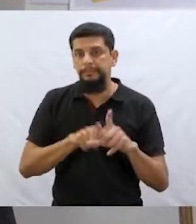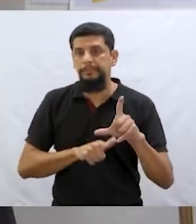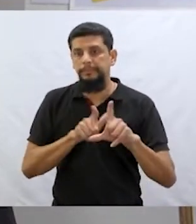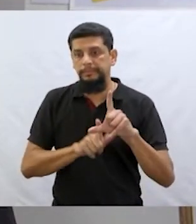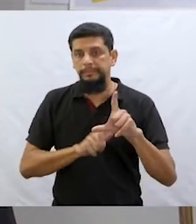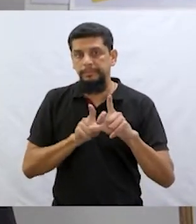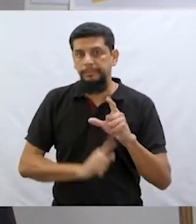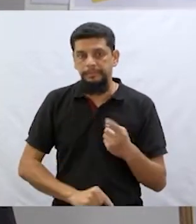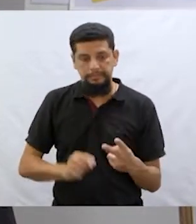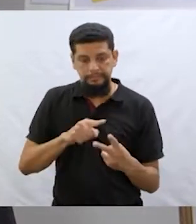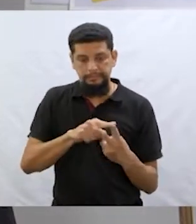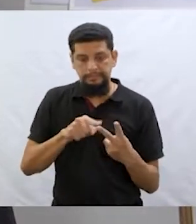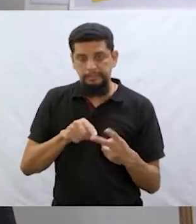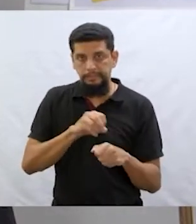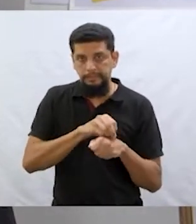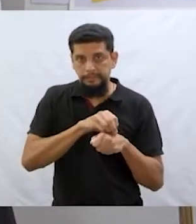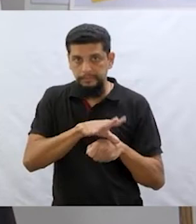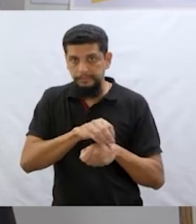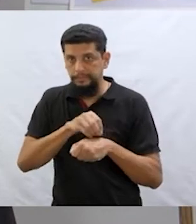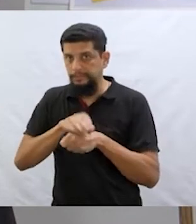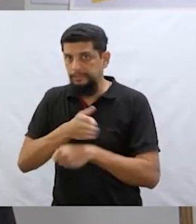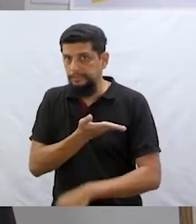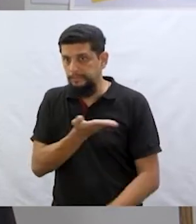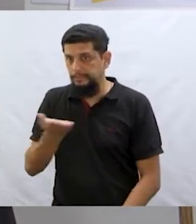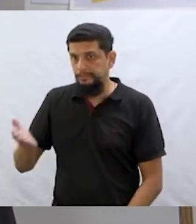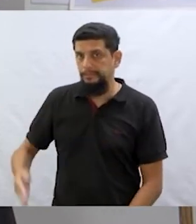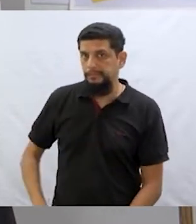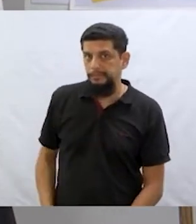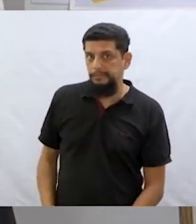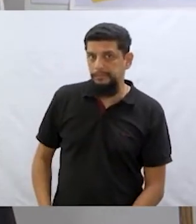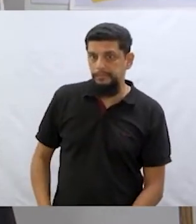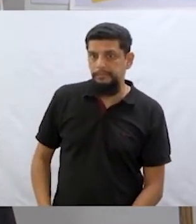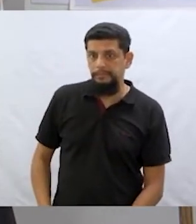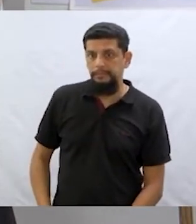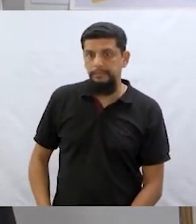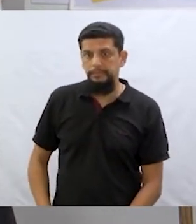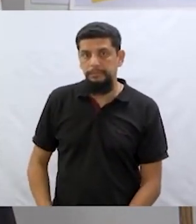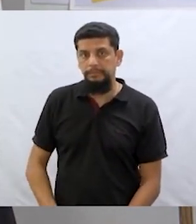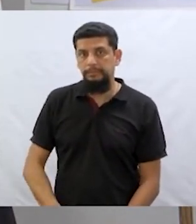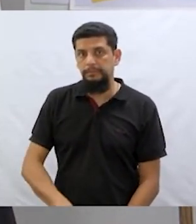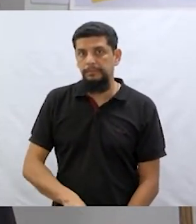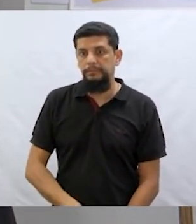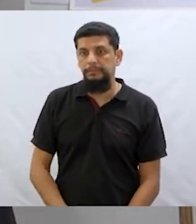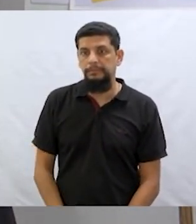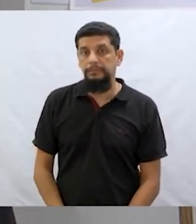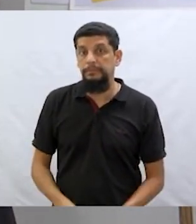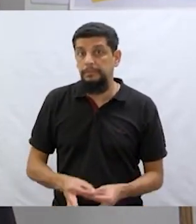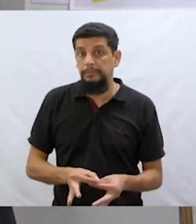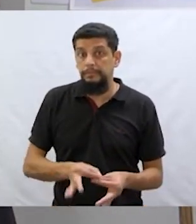é a letra? Nós demos duas dicas aqui, hein? Pois nós fizemos no ar e a professora tá falando, ó.